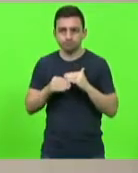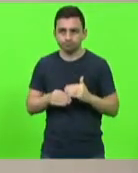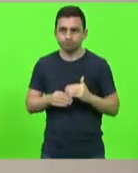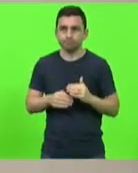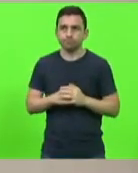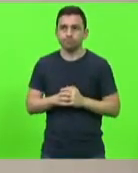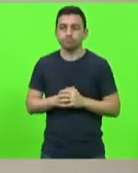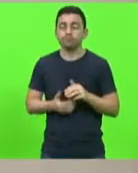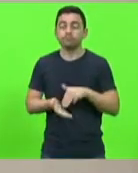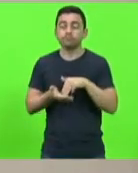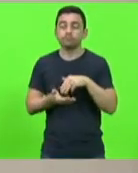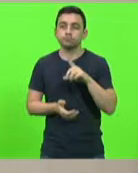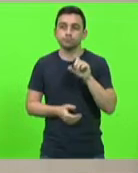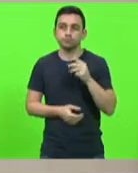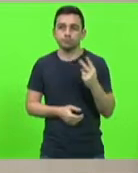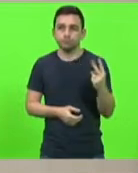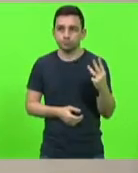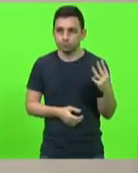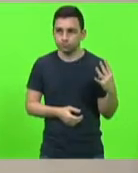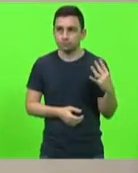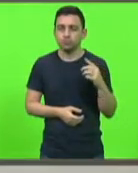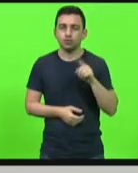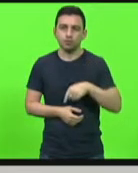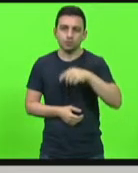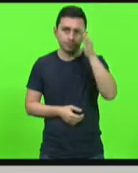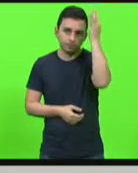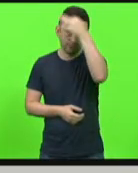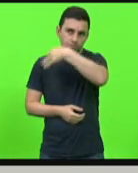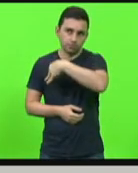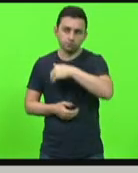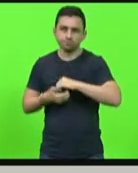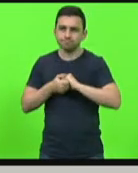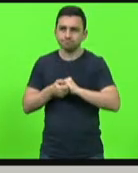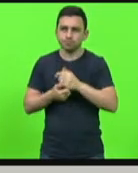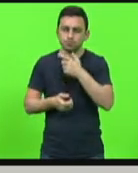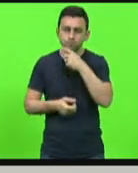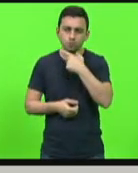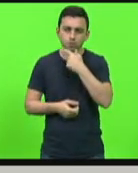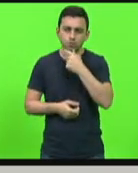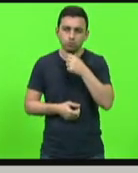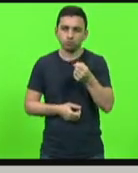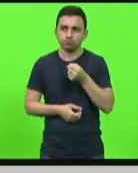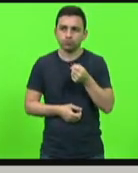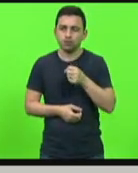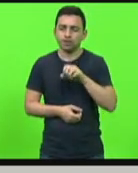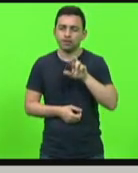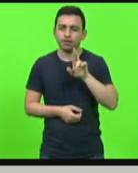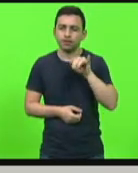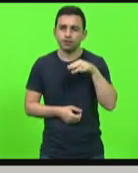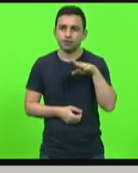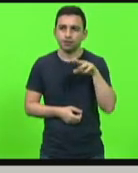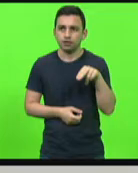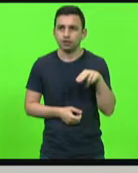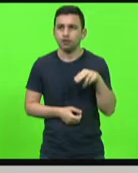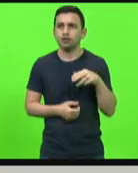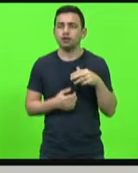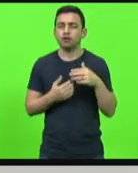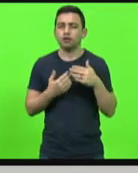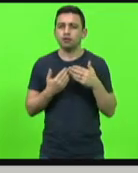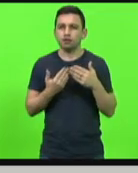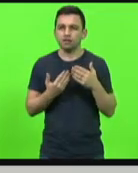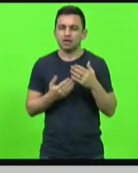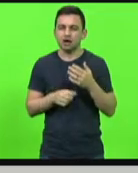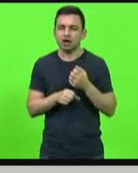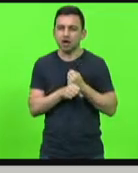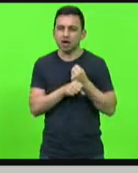unanimidade, moção 1024, autor deputado Fabiano da Luz, cumprimentando o jornalista René Roberto Popper pelos 50 anos